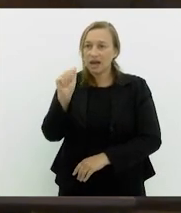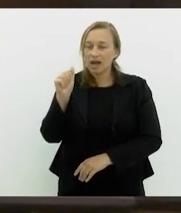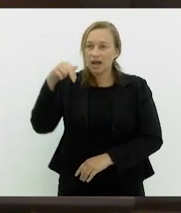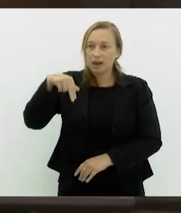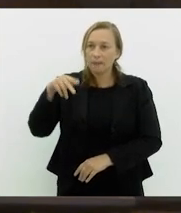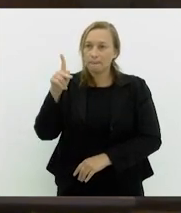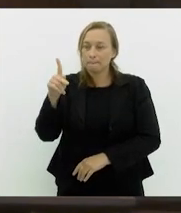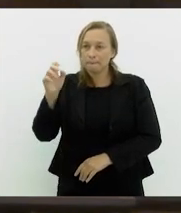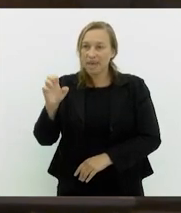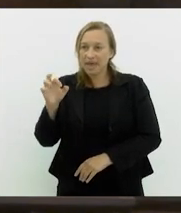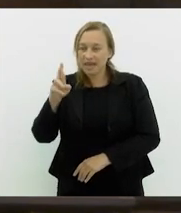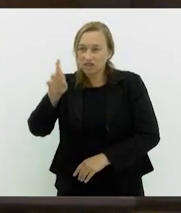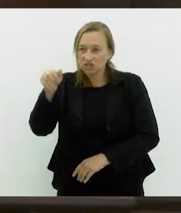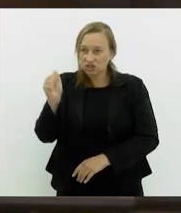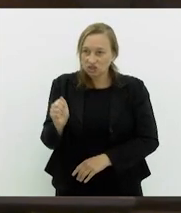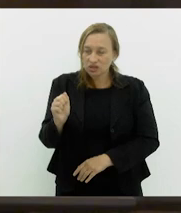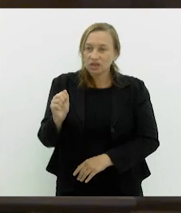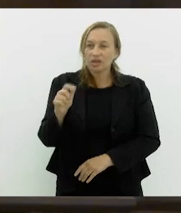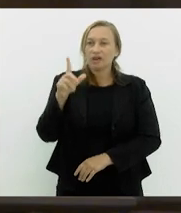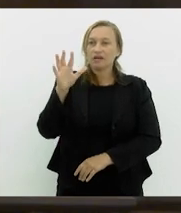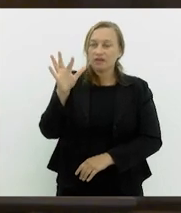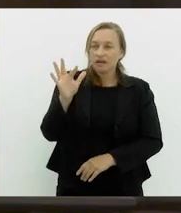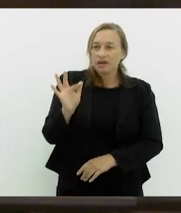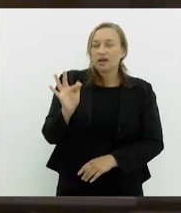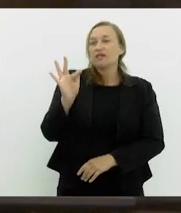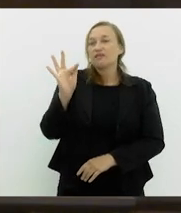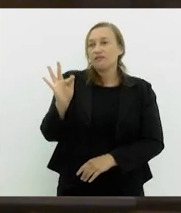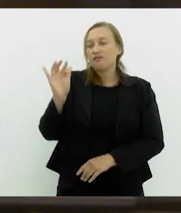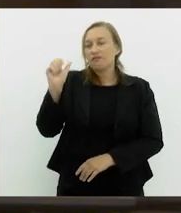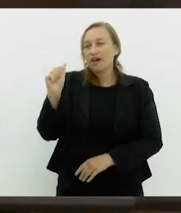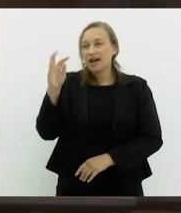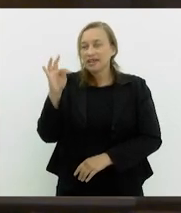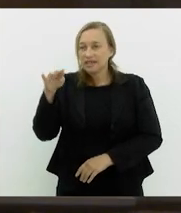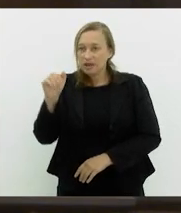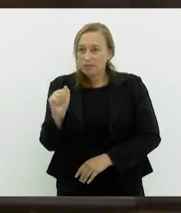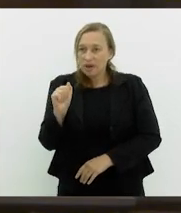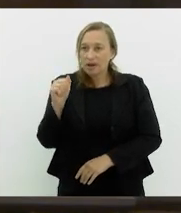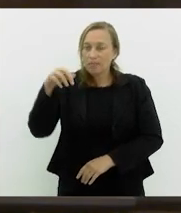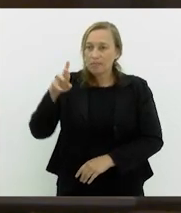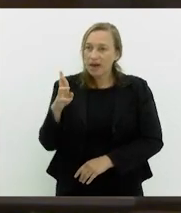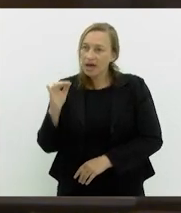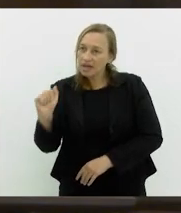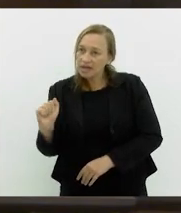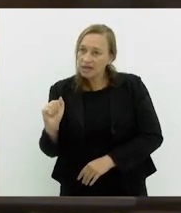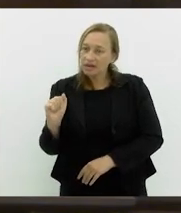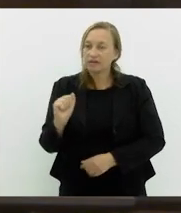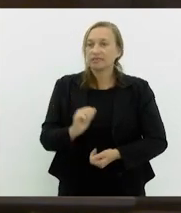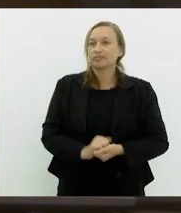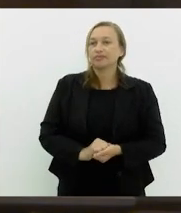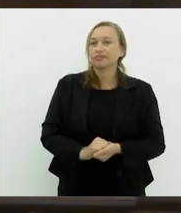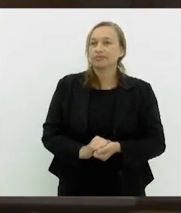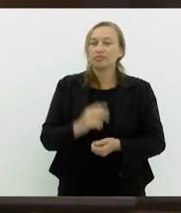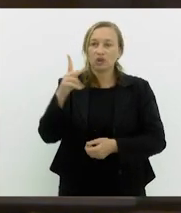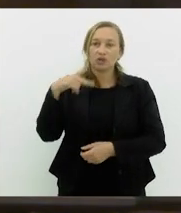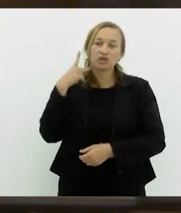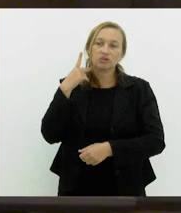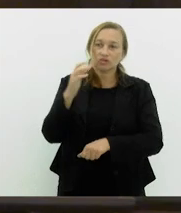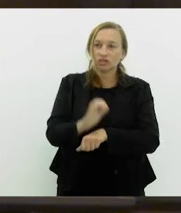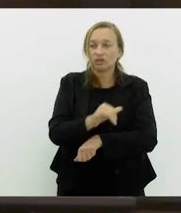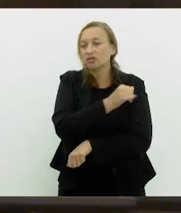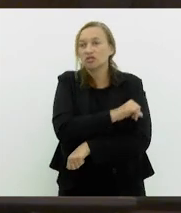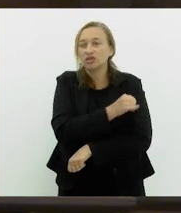Senhora Fátima Maria Amaral, procuradora da Assembleia Legislativa do Estado do Rio de Janeiro. Senhor